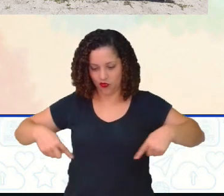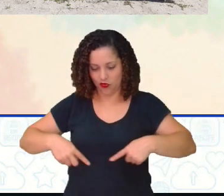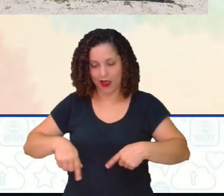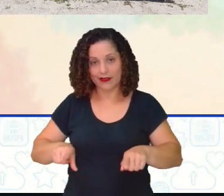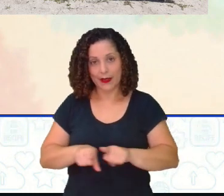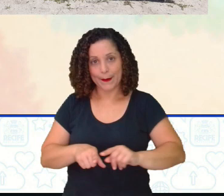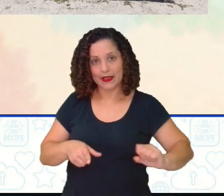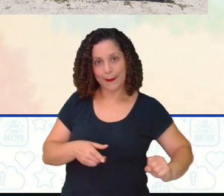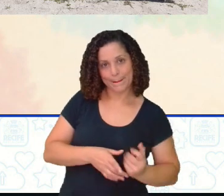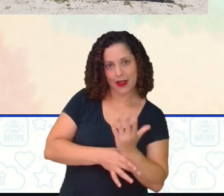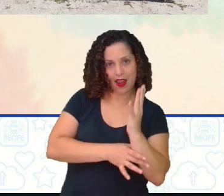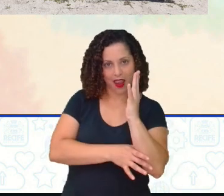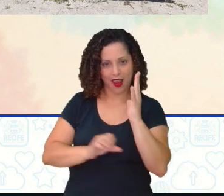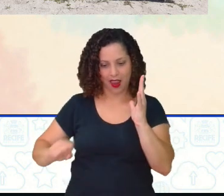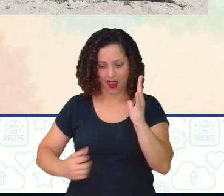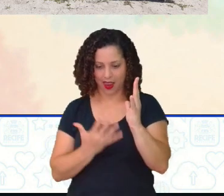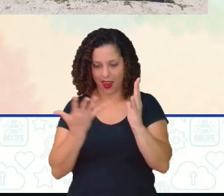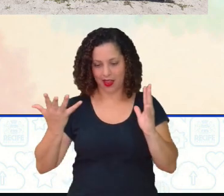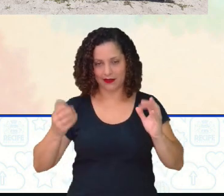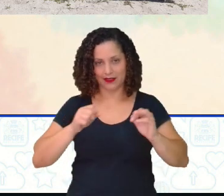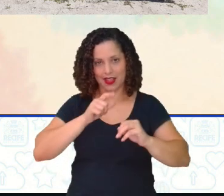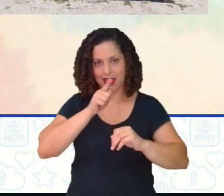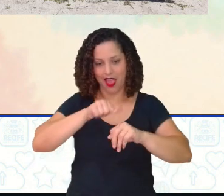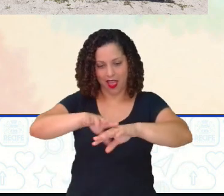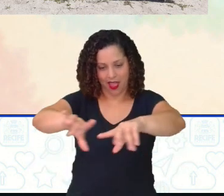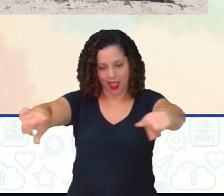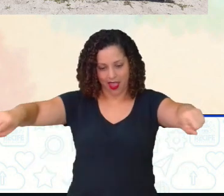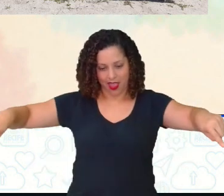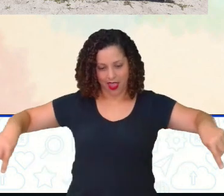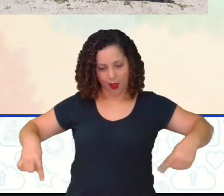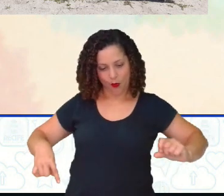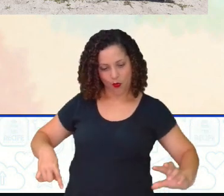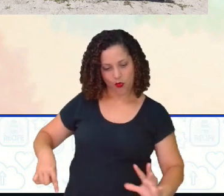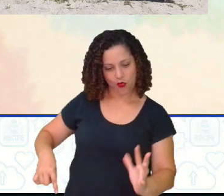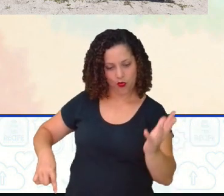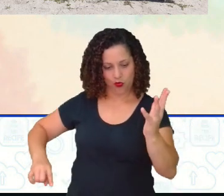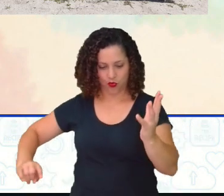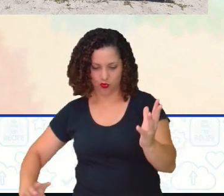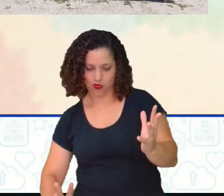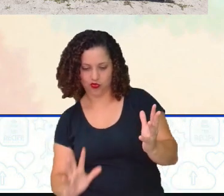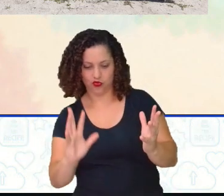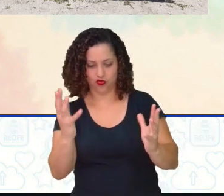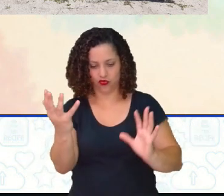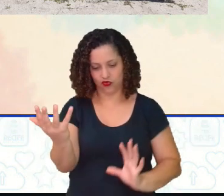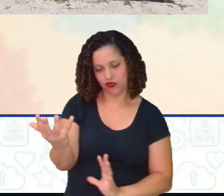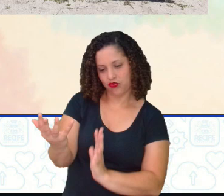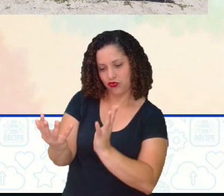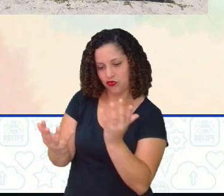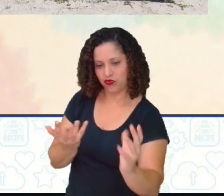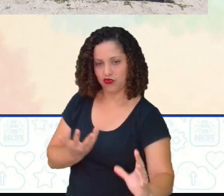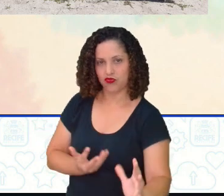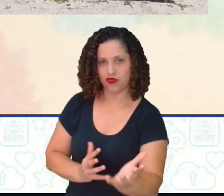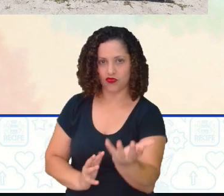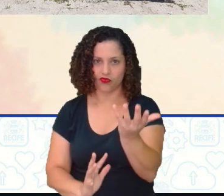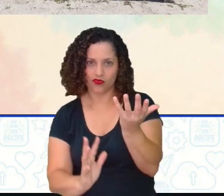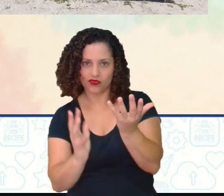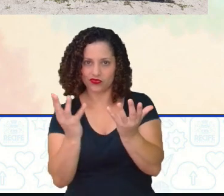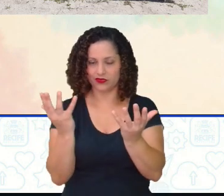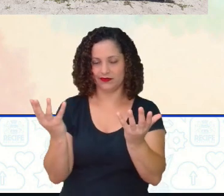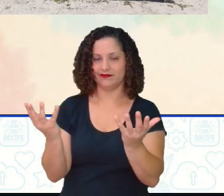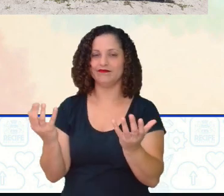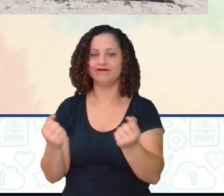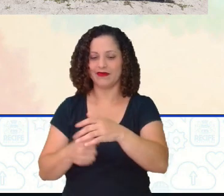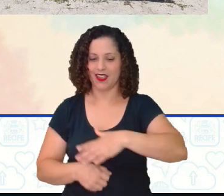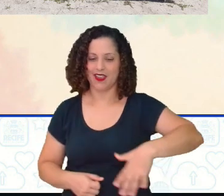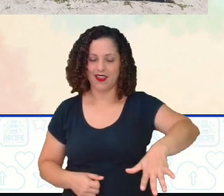uma característica aí de trazer, né, esse ambiente natural para dentro do perímetro urbano, dentro dessa